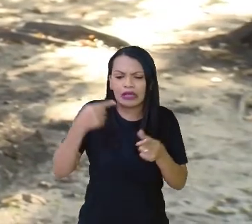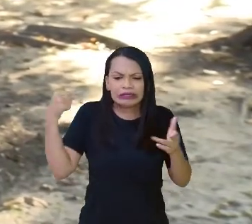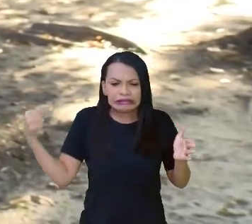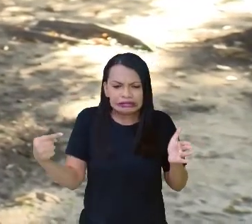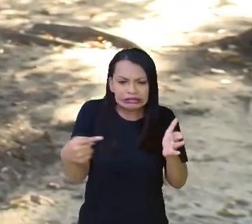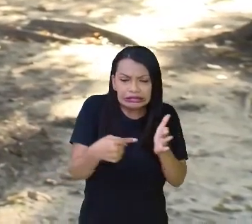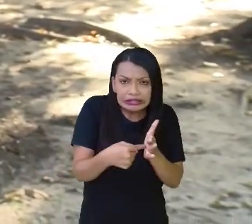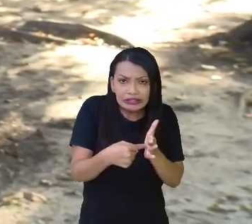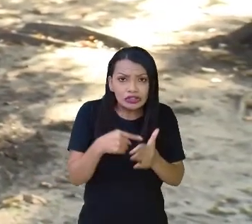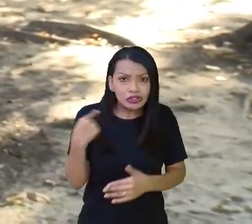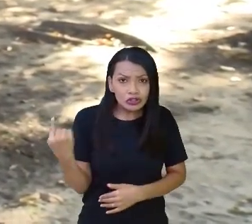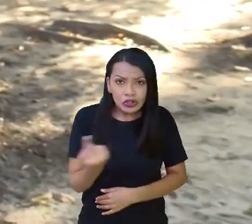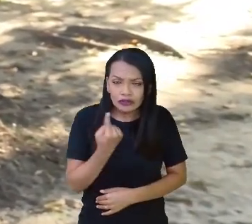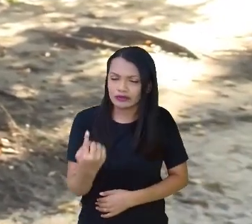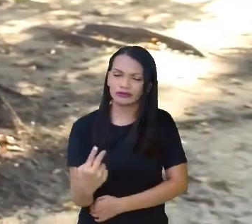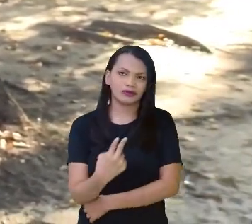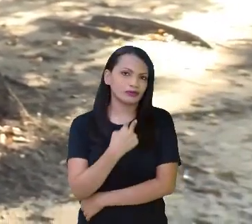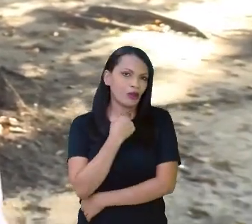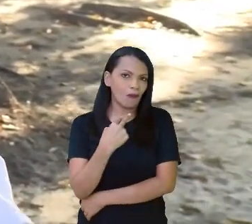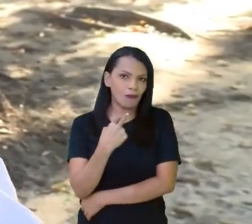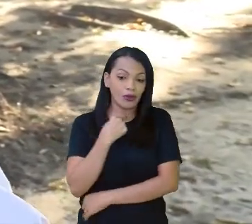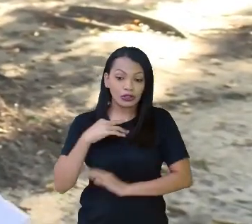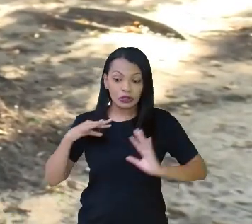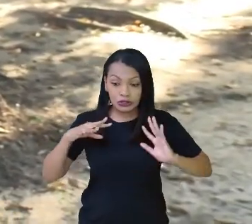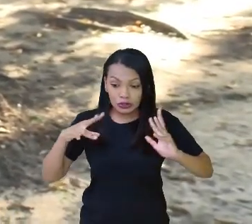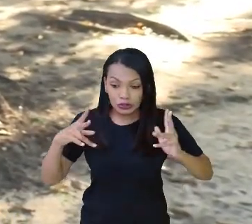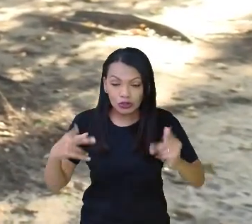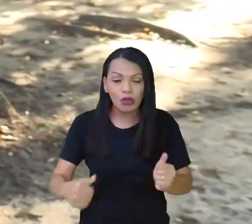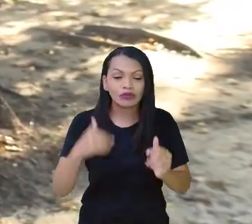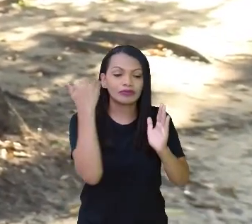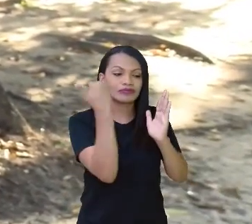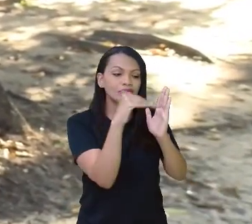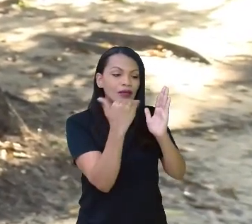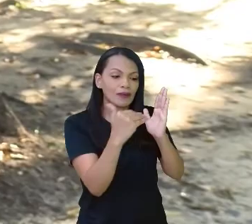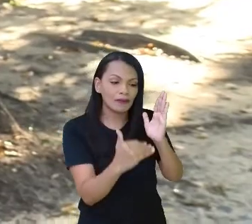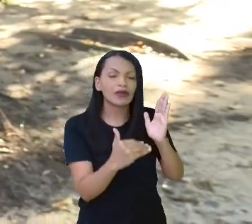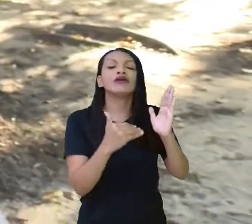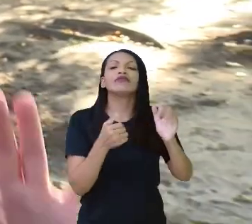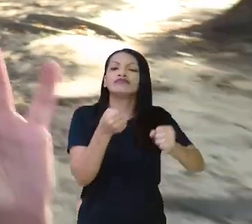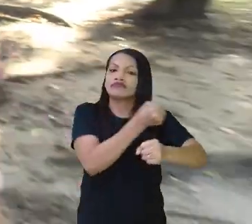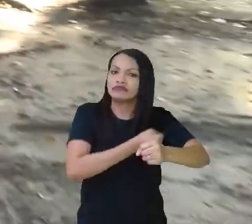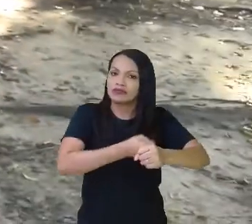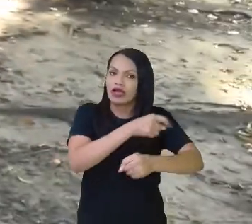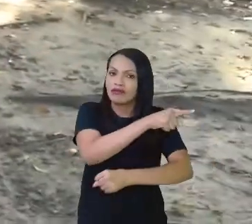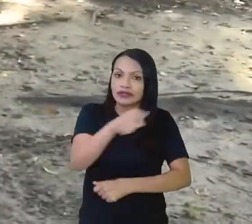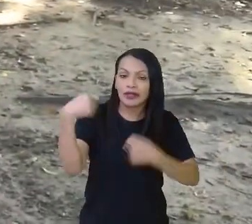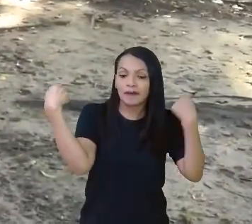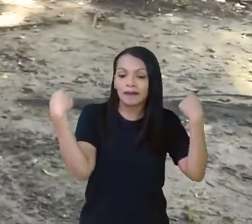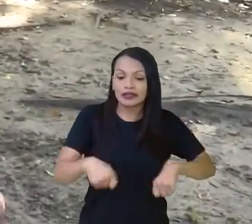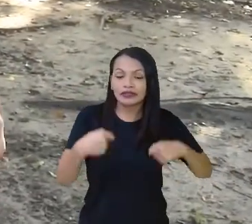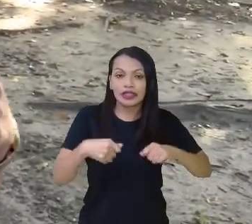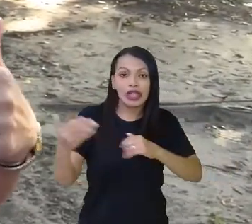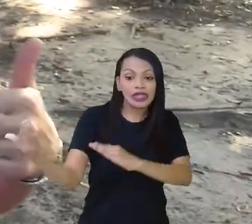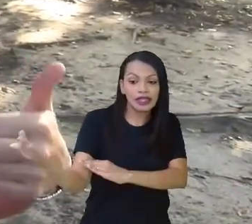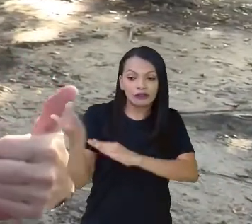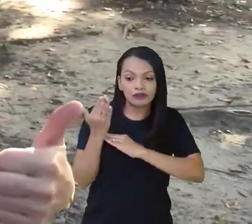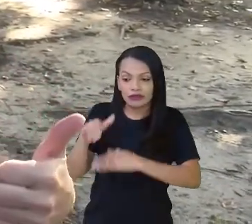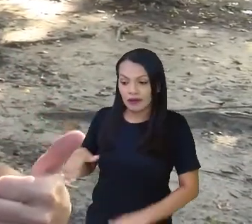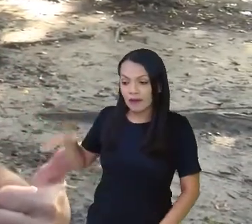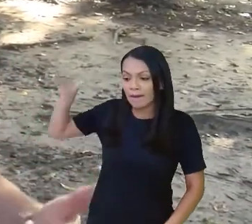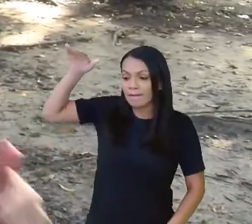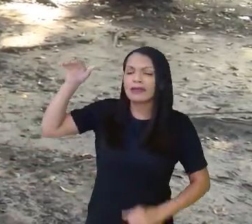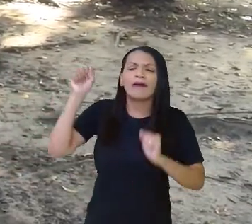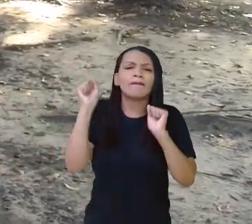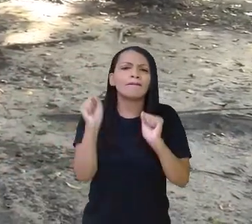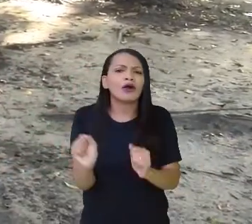furar, nada disso. Para todas essas receitas aqui, vocês vão precisar da ajuda de um adulto. Pode pedir